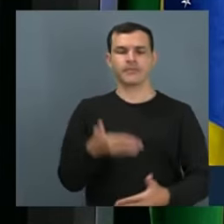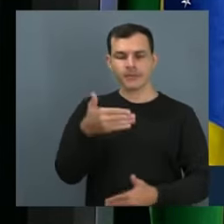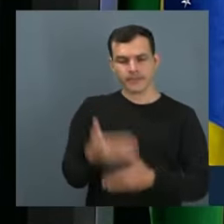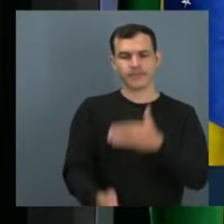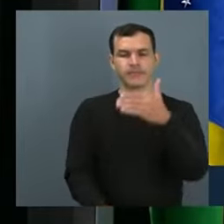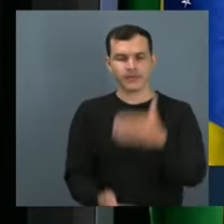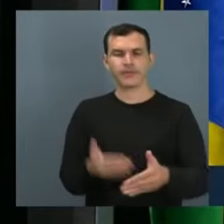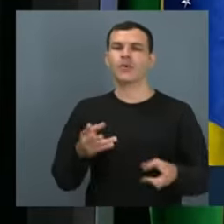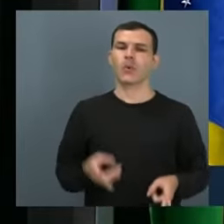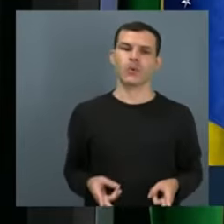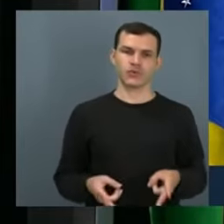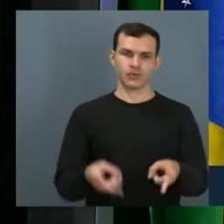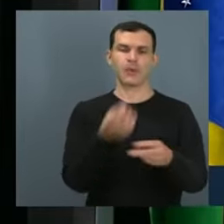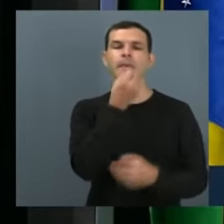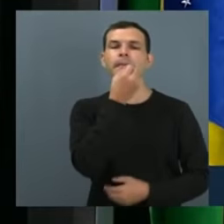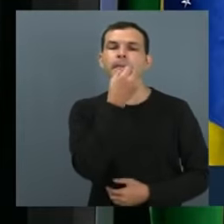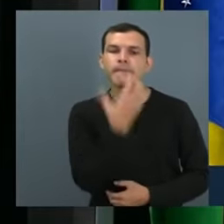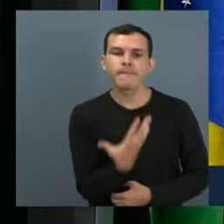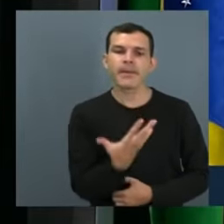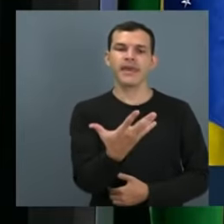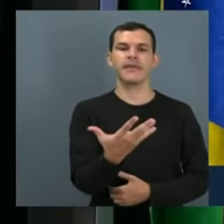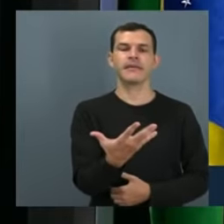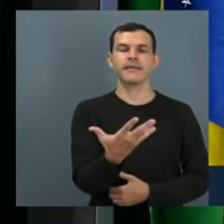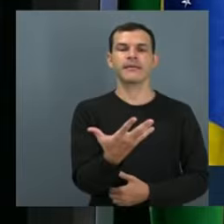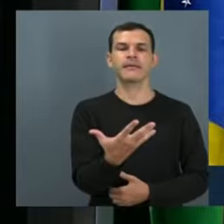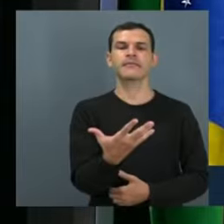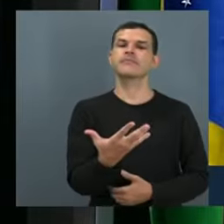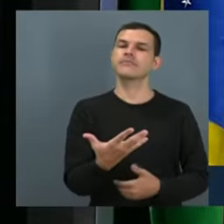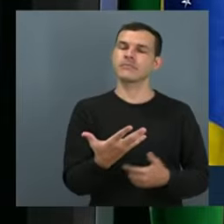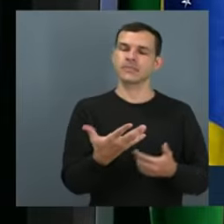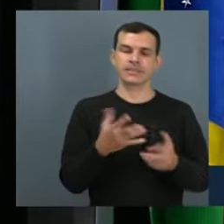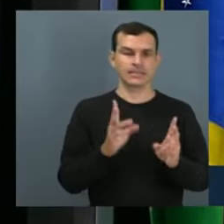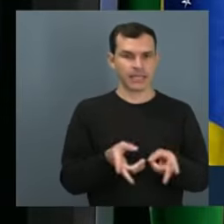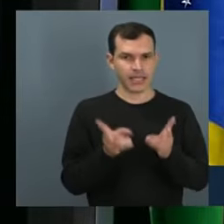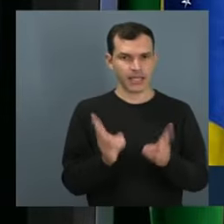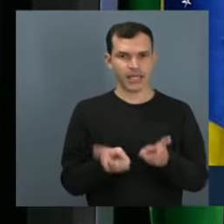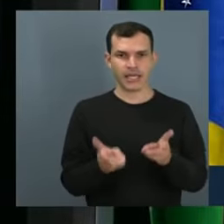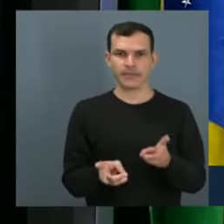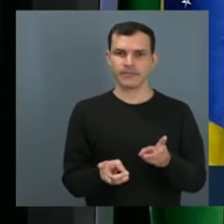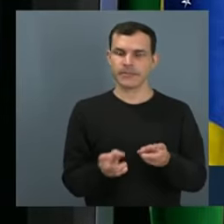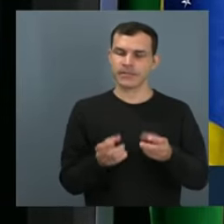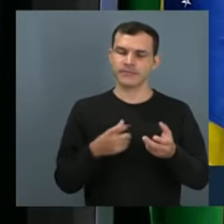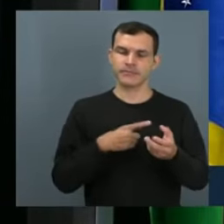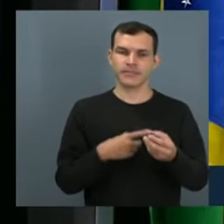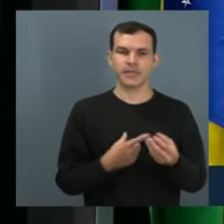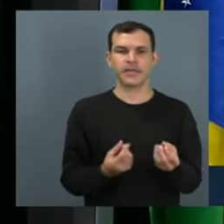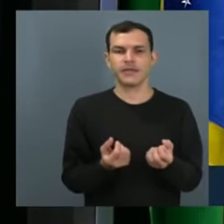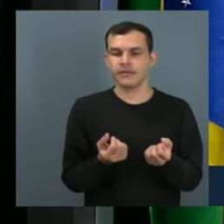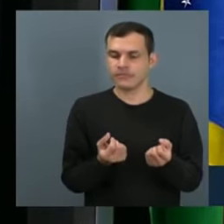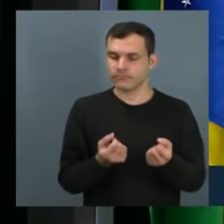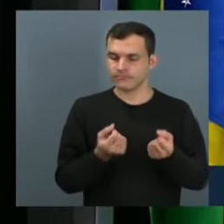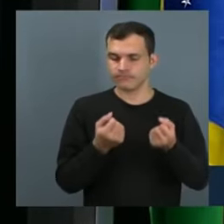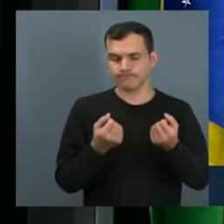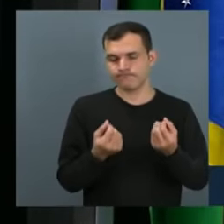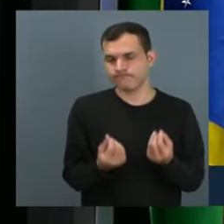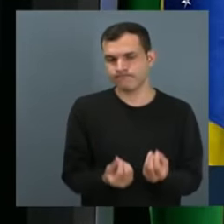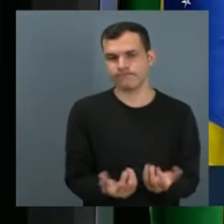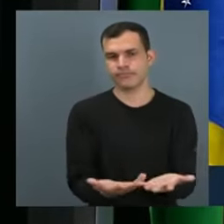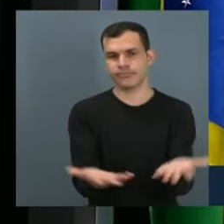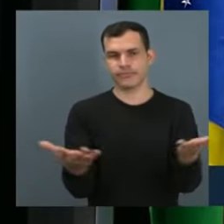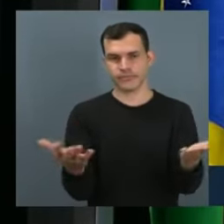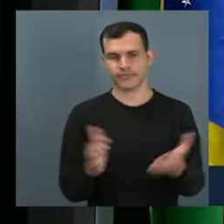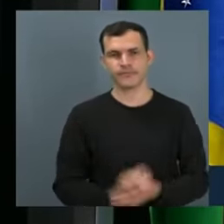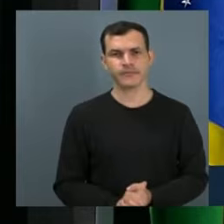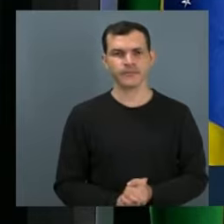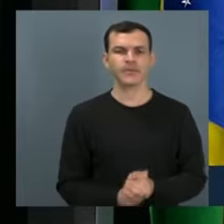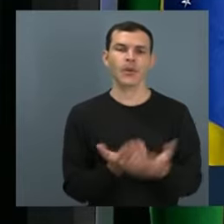estendendo o bem. É aquela coisa da lei da semeadura, da lei de ação e reação, né? Da lei de causa e efeito. Tudo que você planta, você colhe.